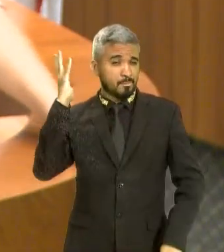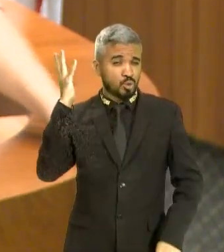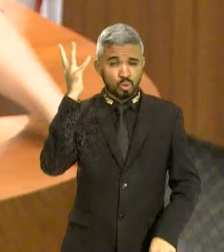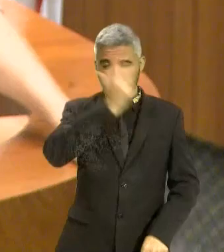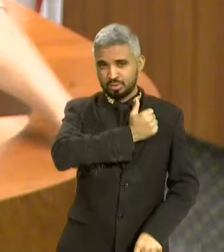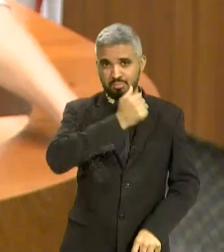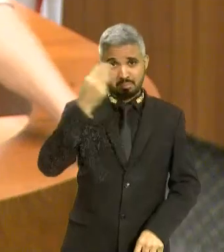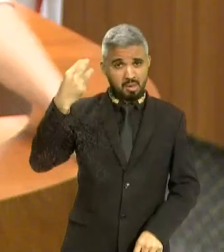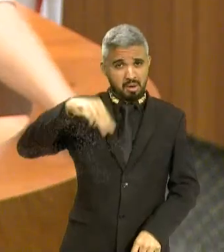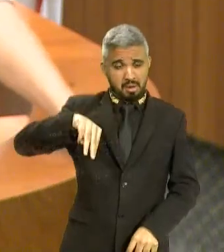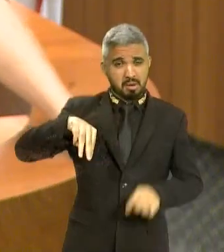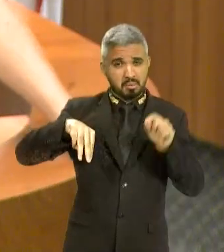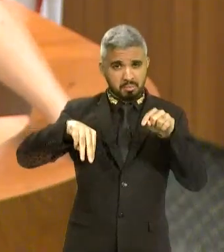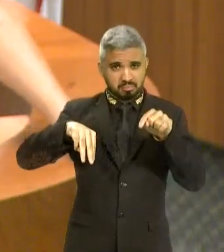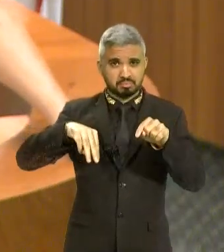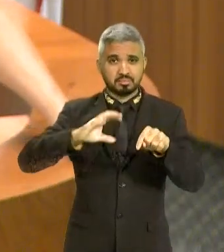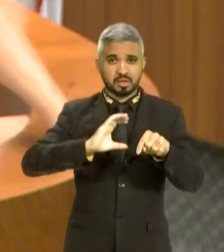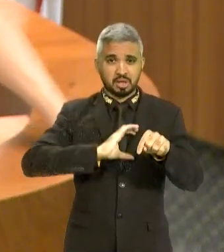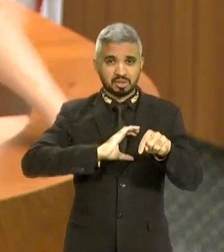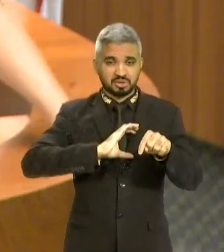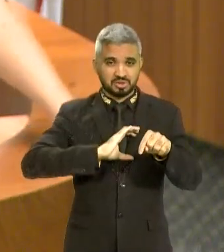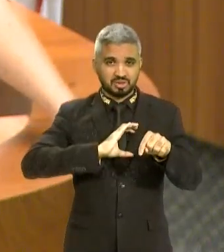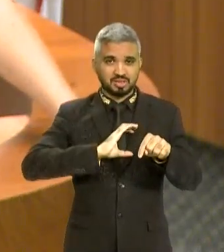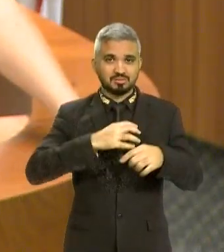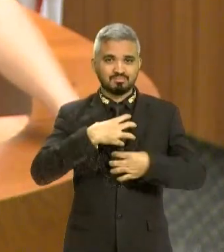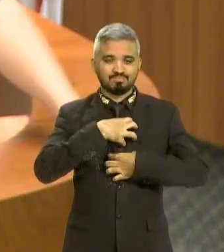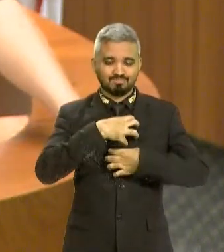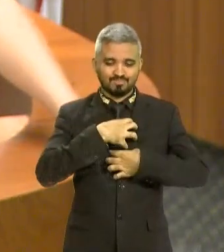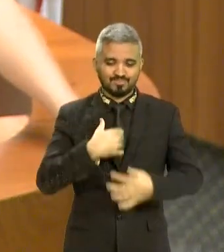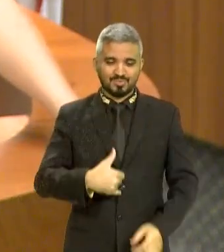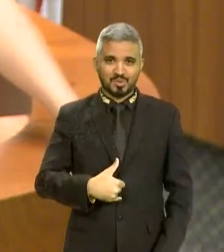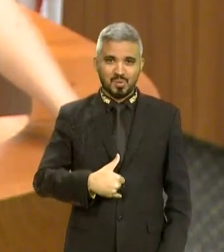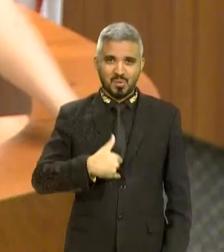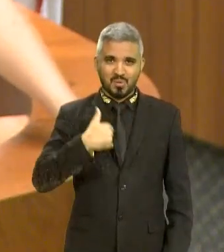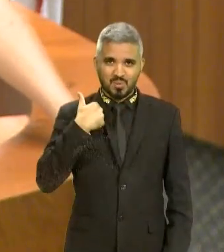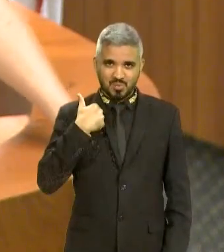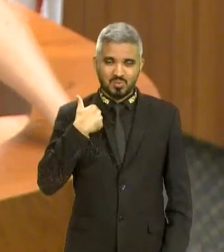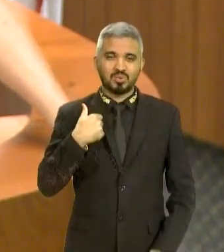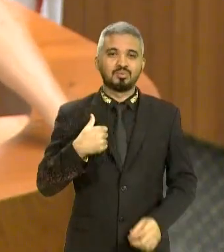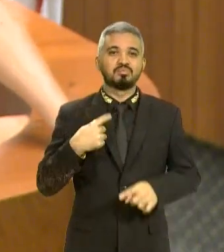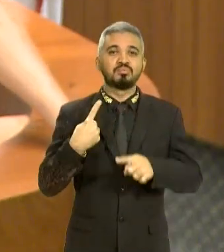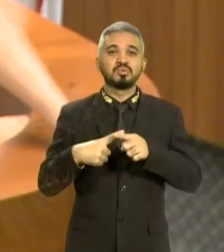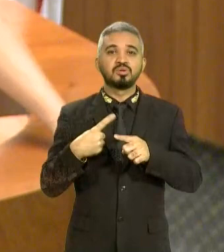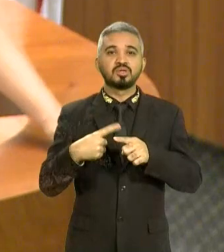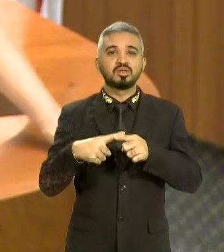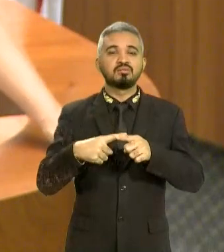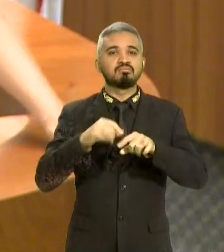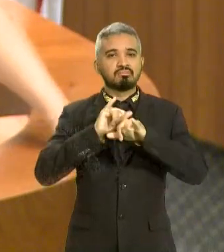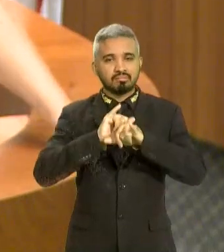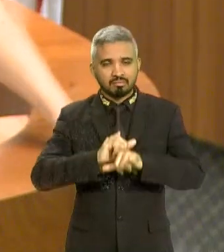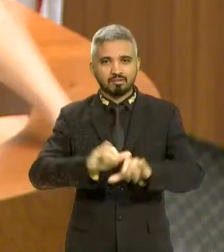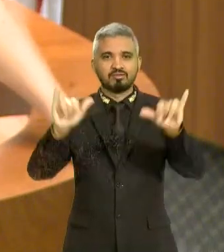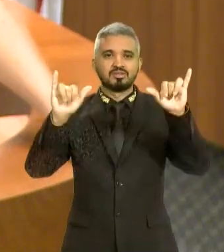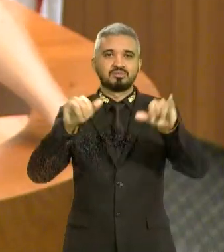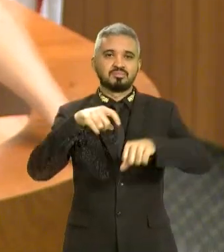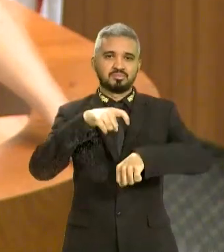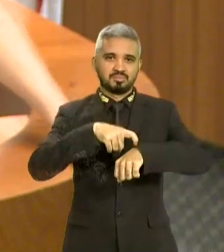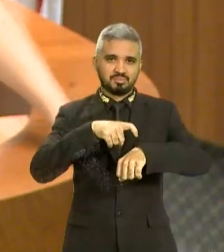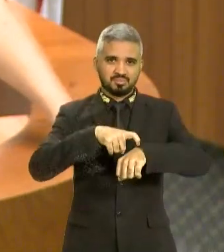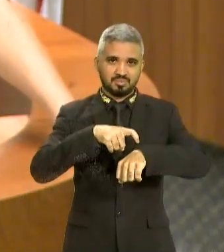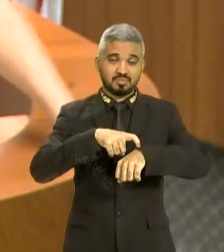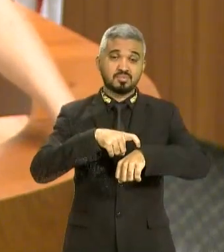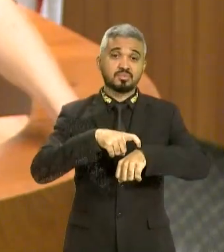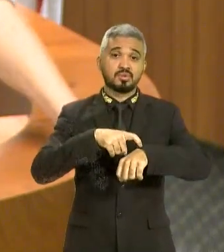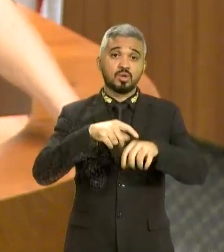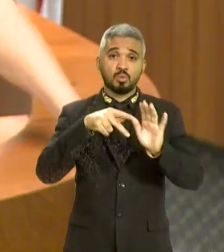E eu tenho muito orgulho de poder subir essa tribuna para fazer referência a esse grande momento e, através de um projeto de lei,